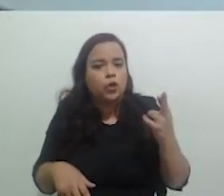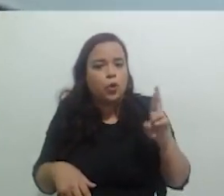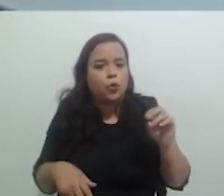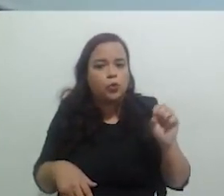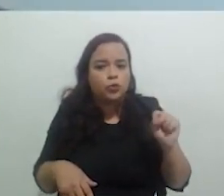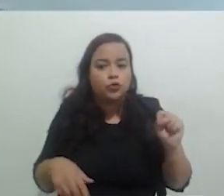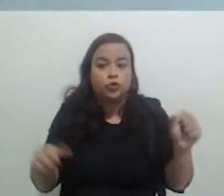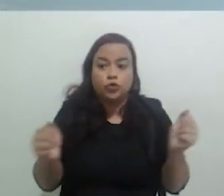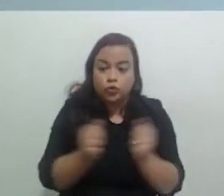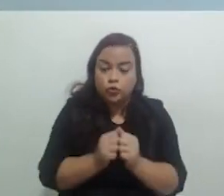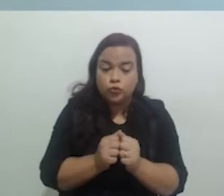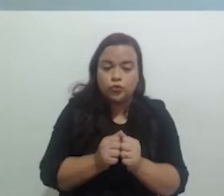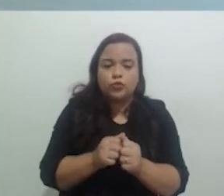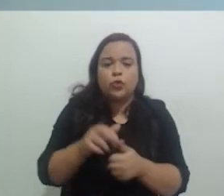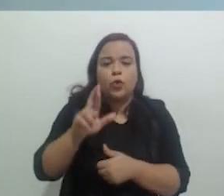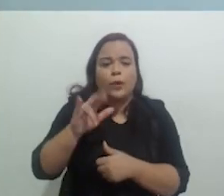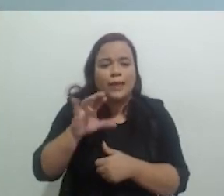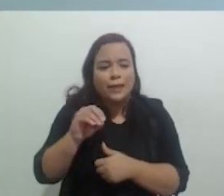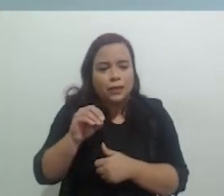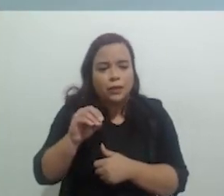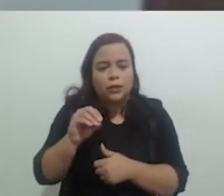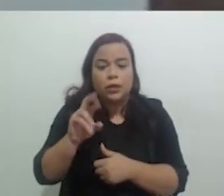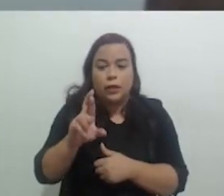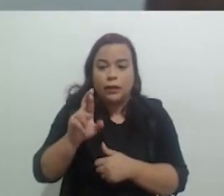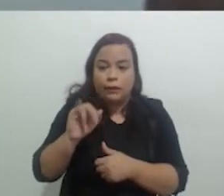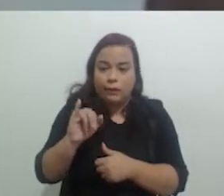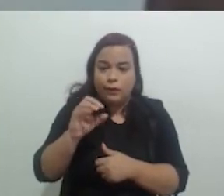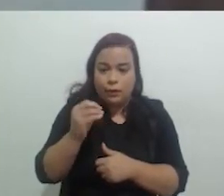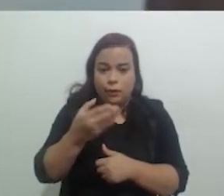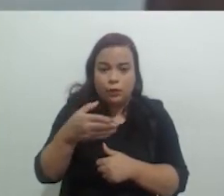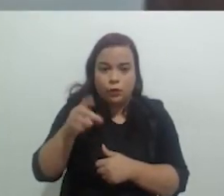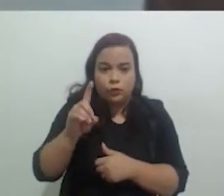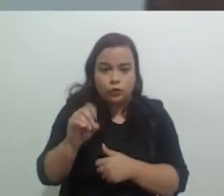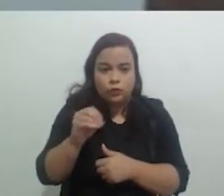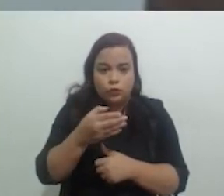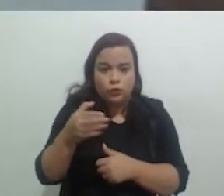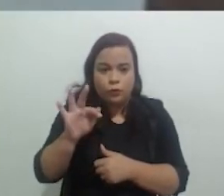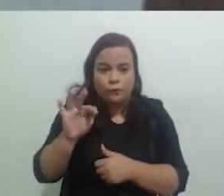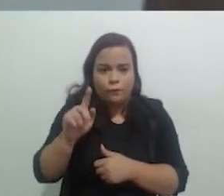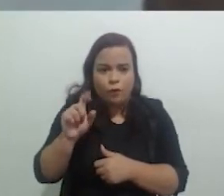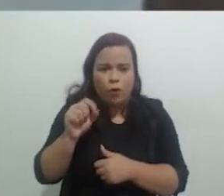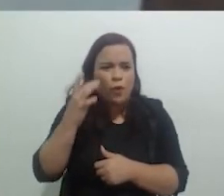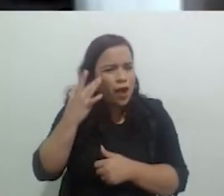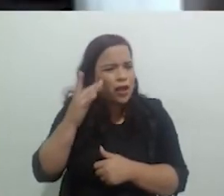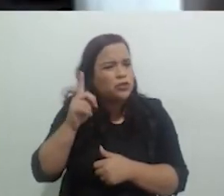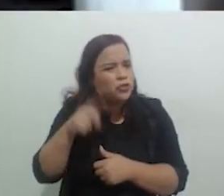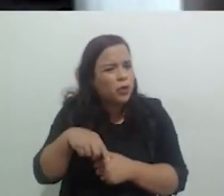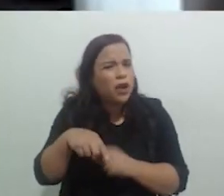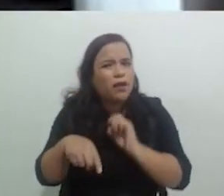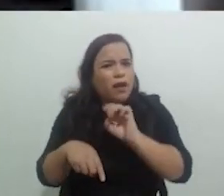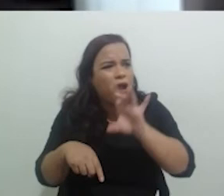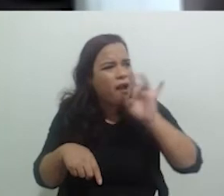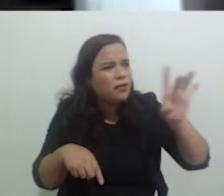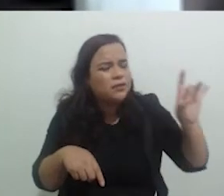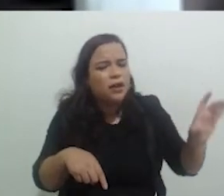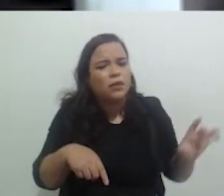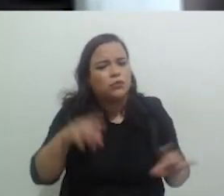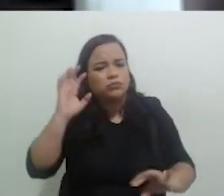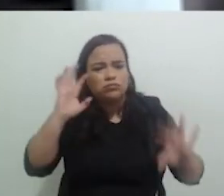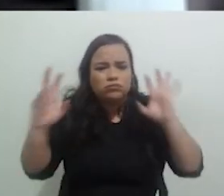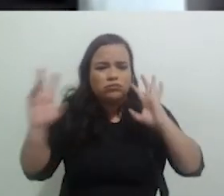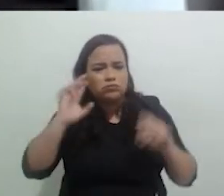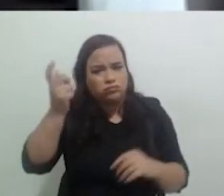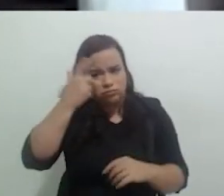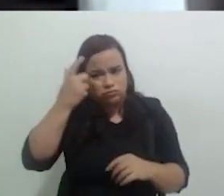mesma redação. Mas me parece que a questão é de interpretação, não, Bardo Galo? Depois você analisa isso, né? A presidência, a corregedoria, então,